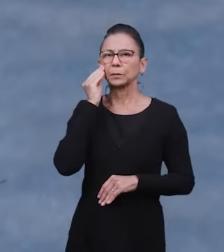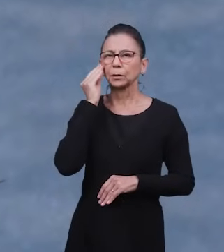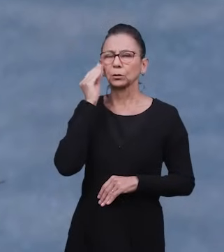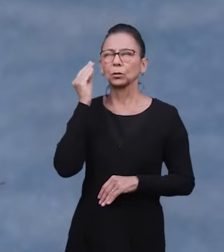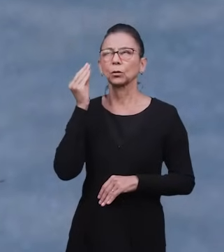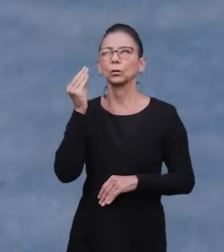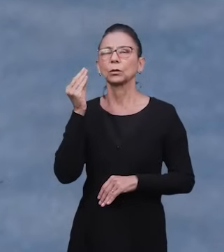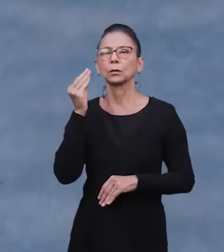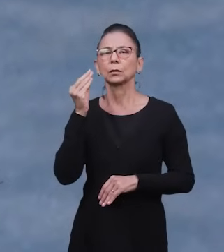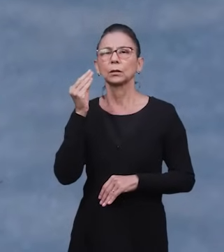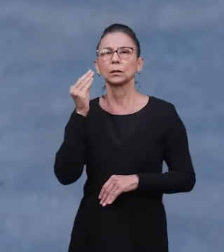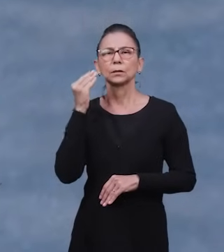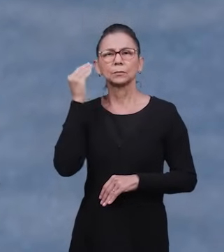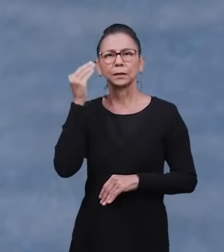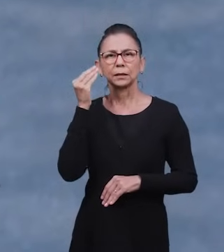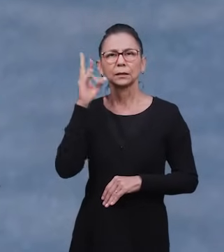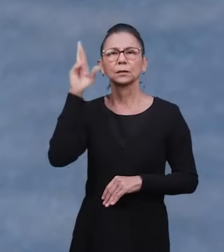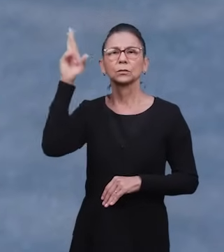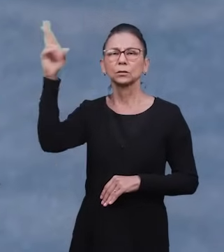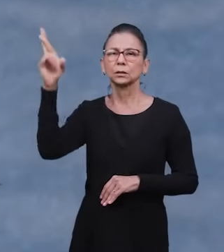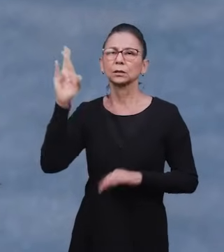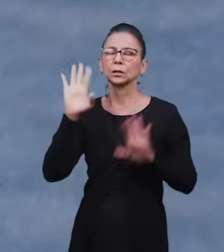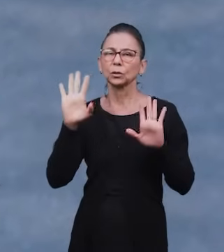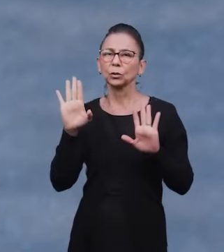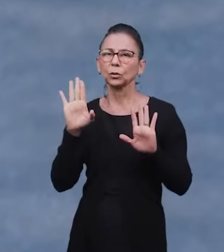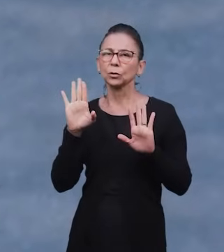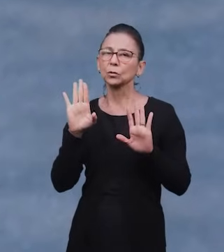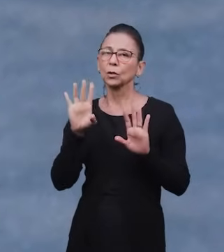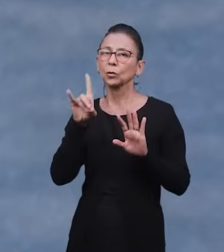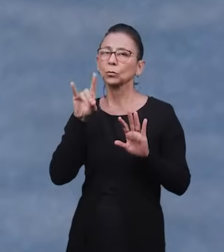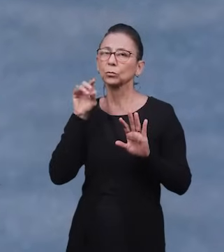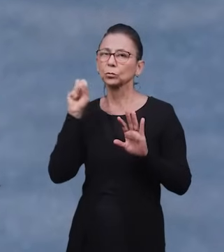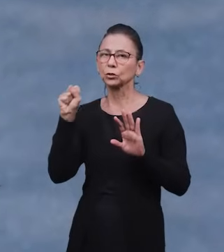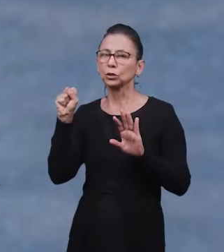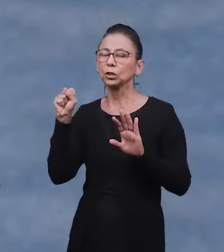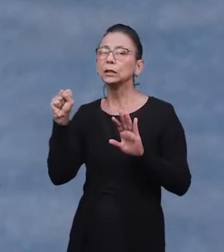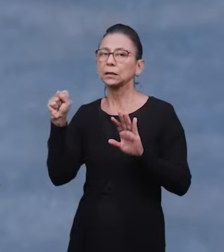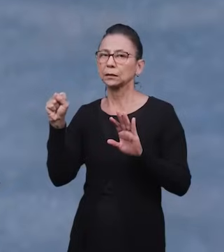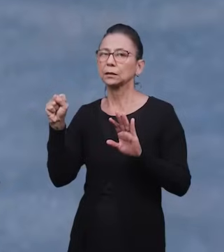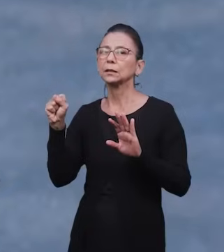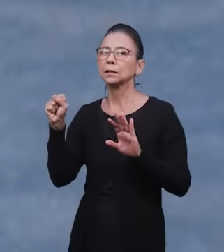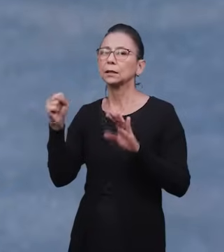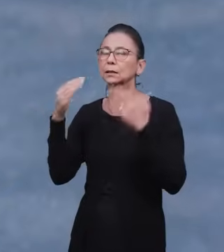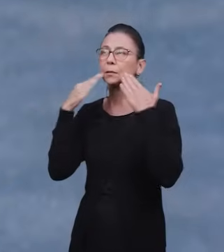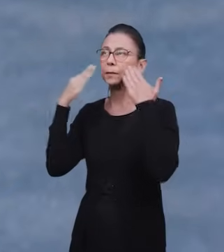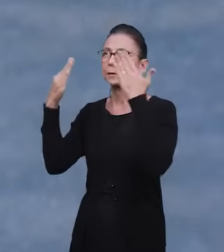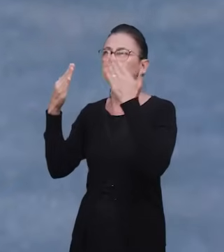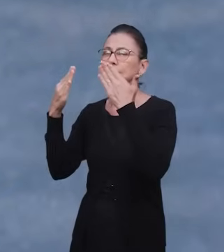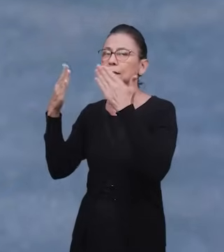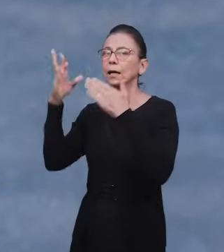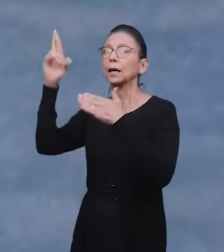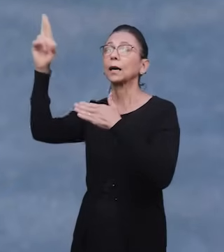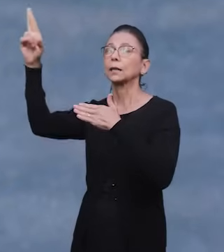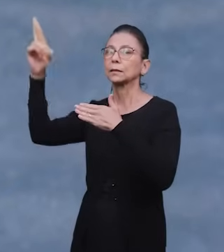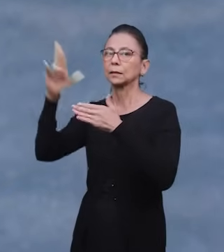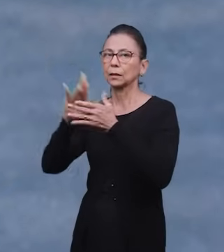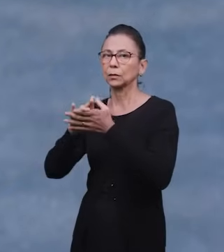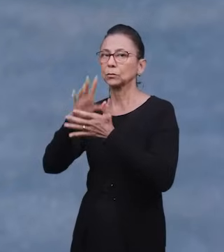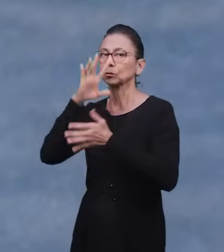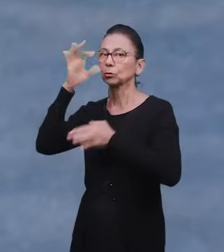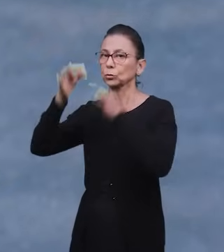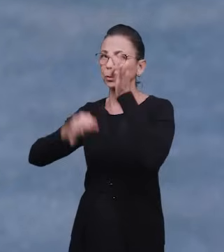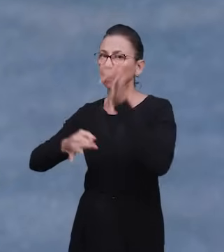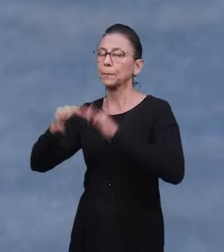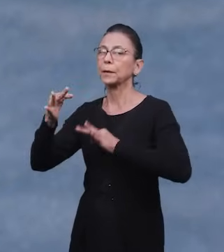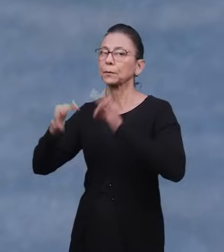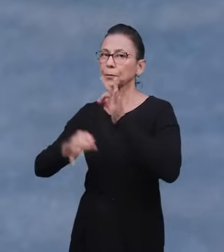que ele vai resolver com o Senhor lá no tribunal de Cristo, quando ele estiver chegando lá. Tá certo? Agora nós vamos aqui da palavra de Deus. Nós vemos